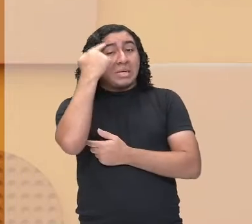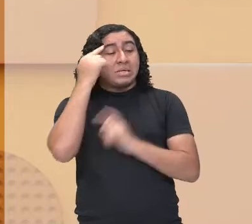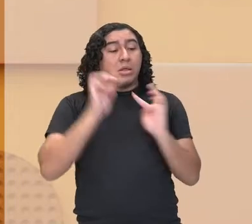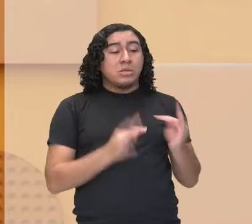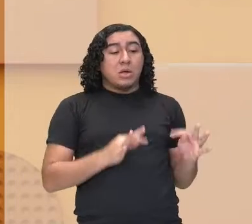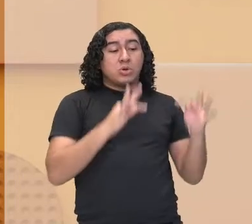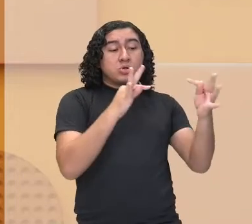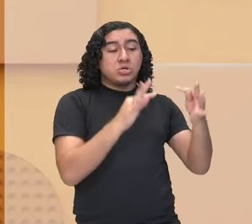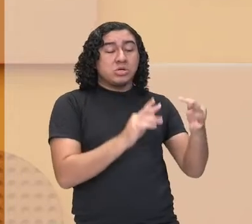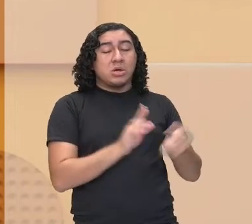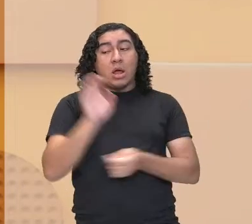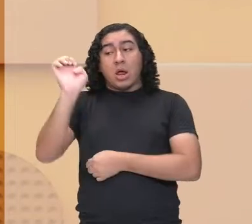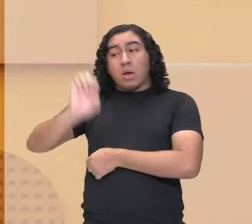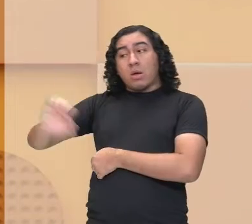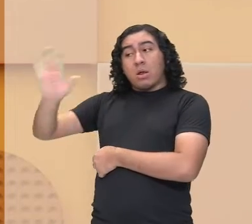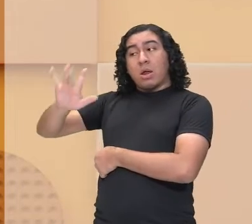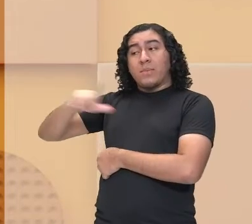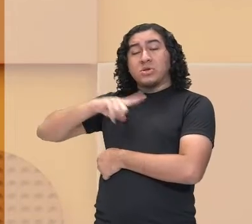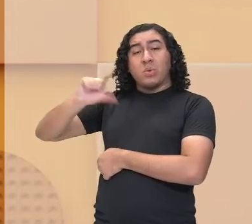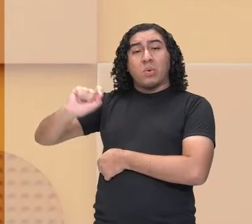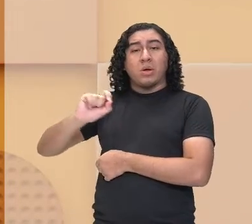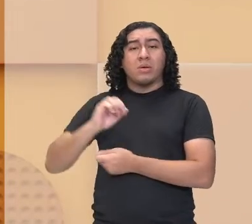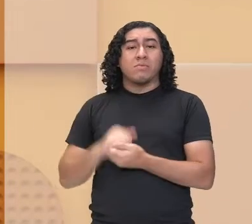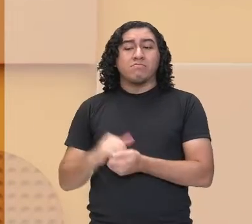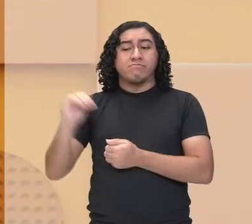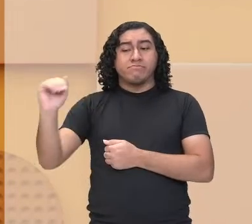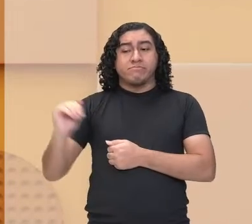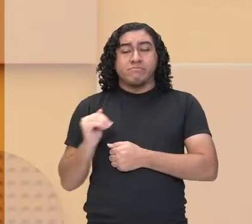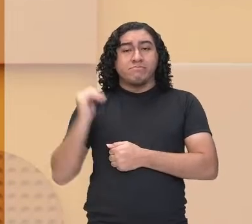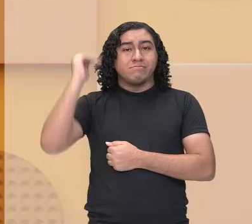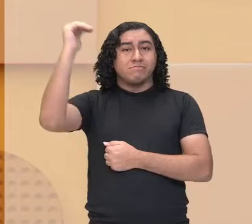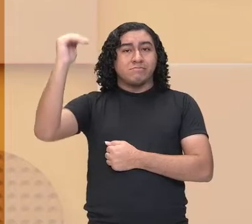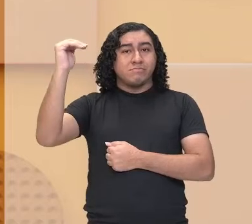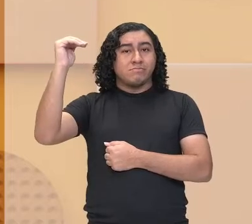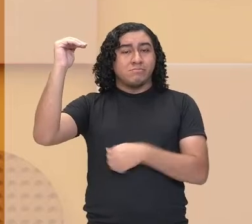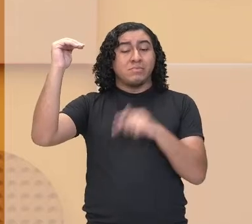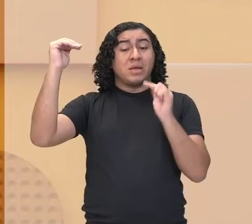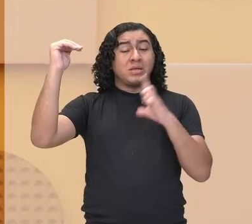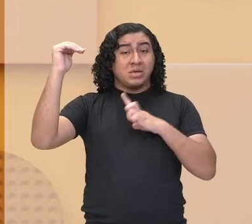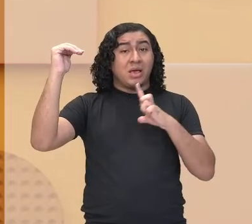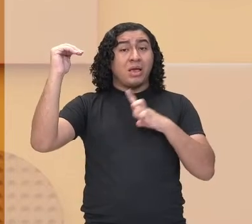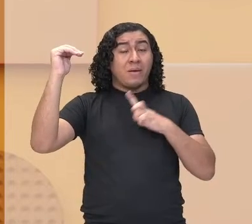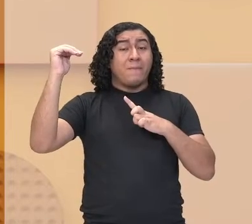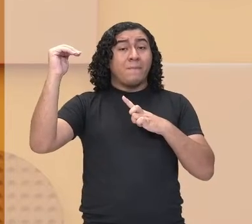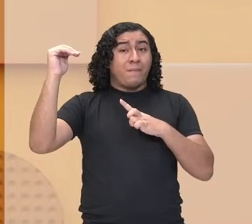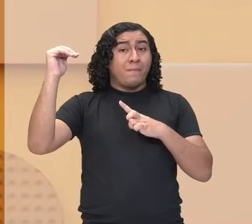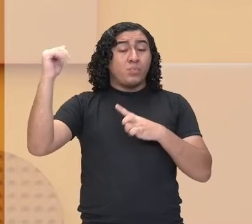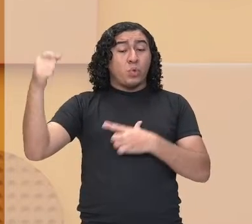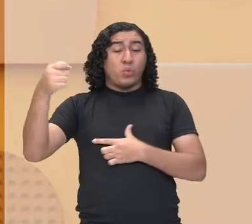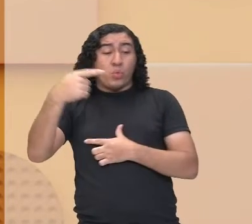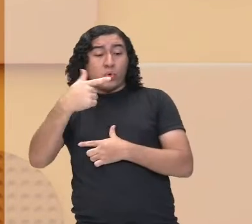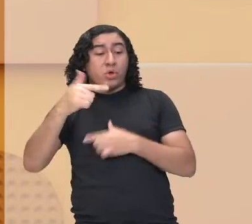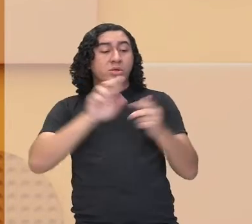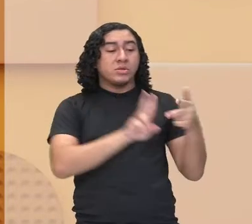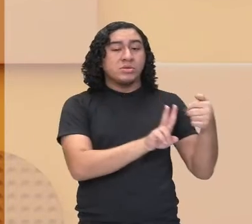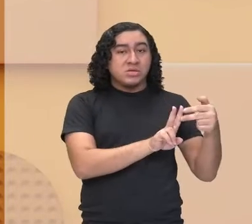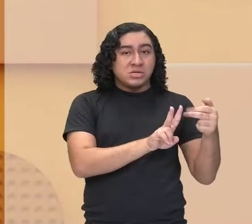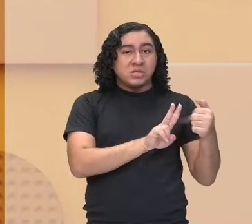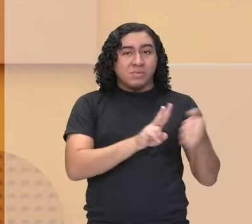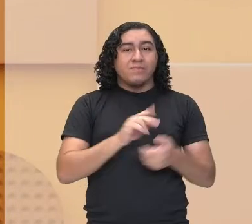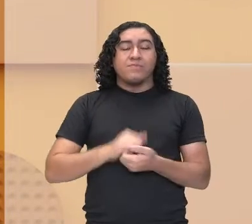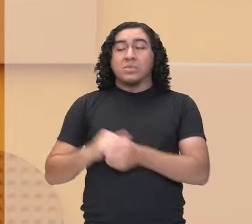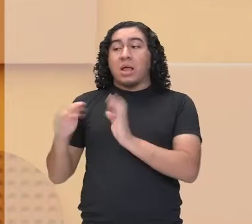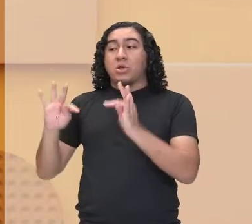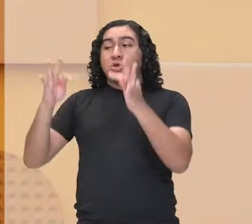tecnológicas, os europeus, eles tinham uma vantagem, eles tinham uma superioridade tecnológica e militar